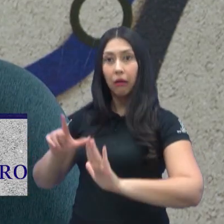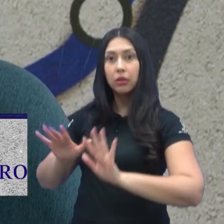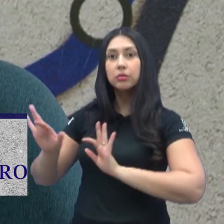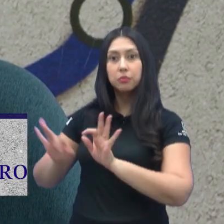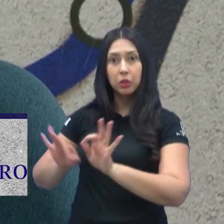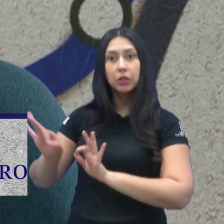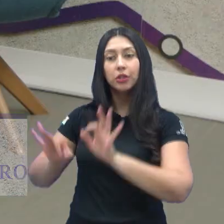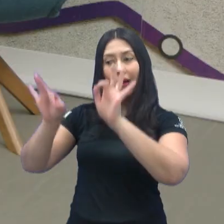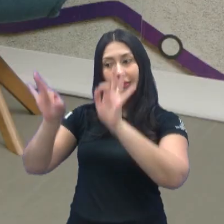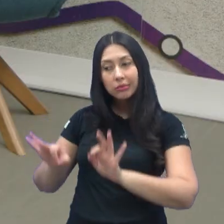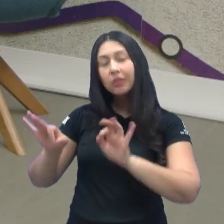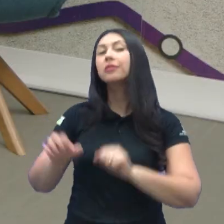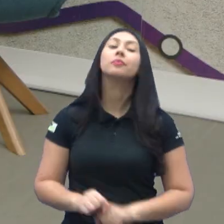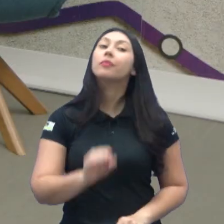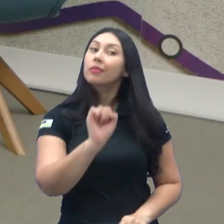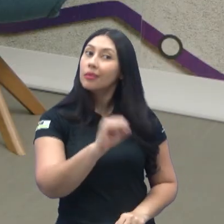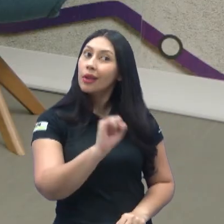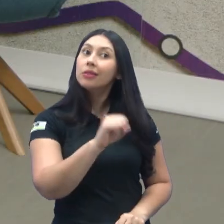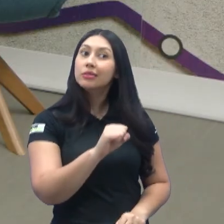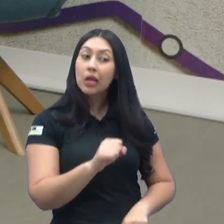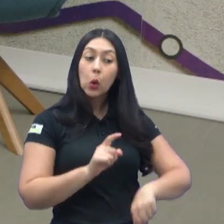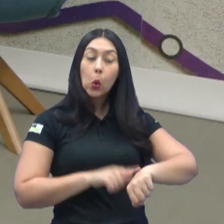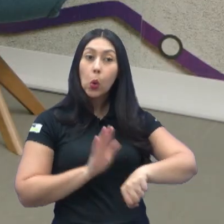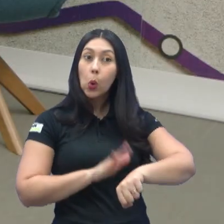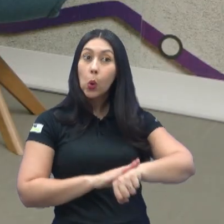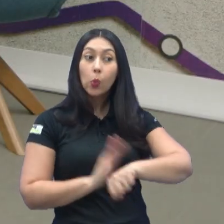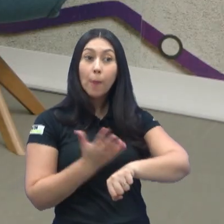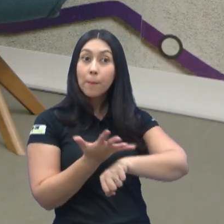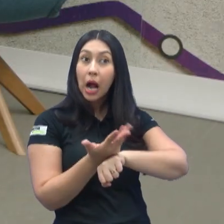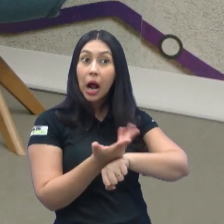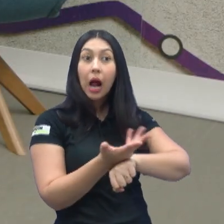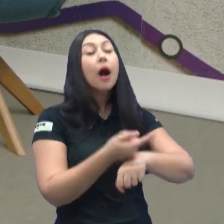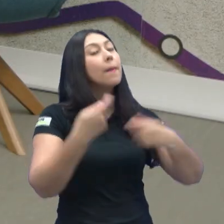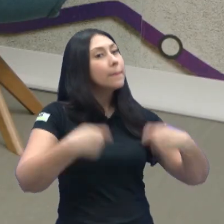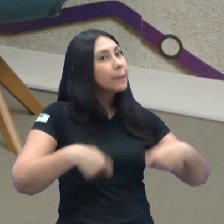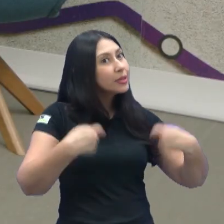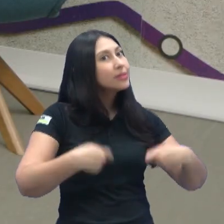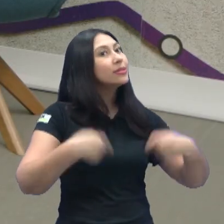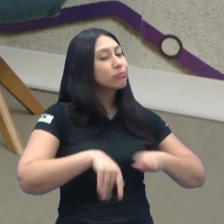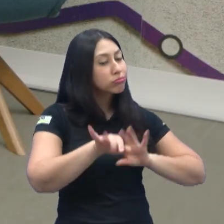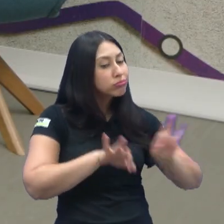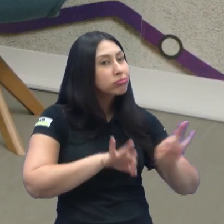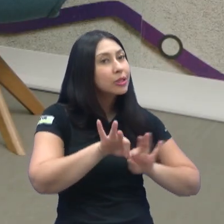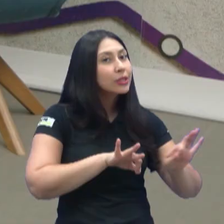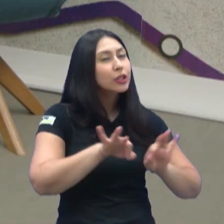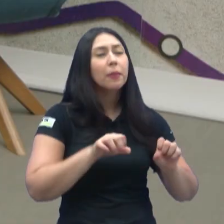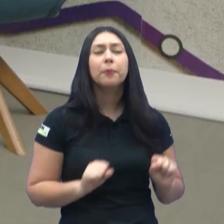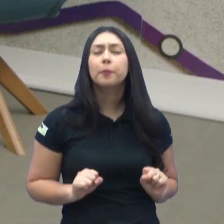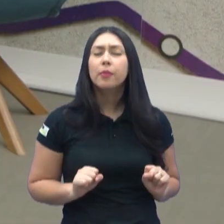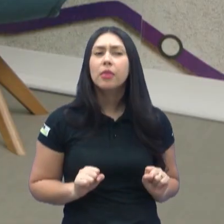muito. Realmente, a senhora falou do tempo, está passando muito rápido. Exato. E é preciso realmente se planejar. Na questão